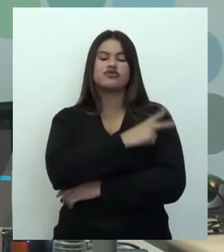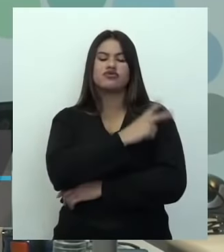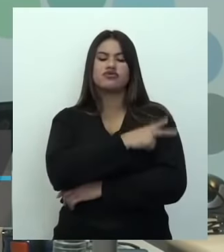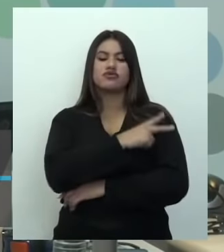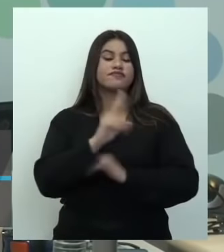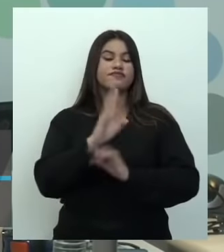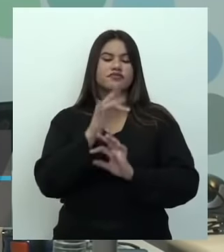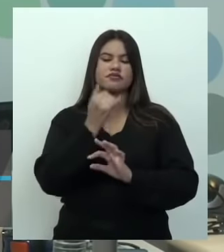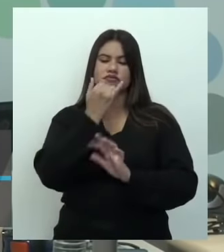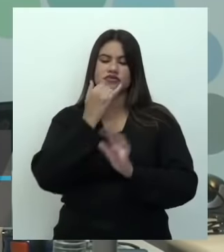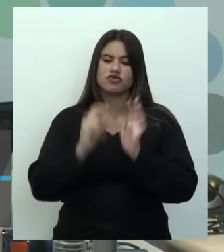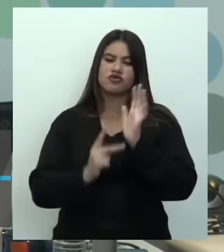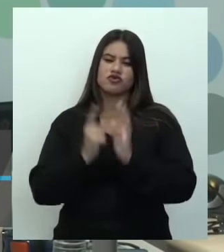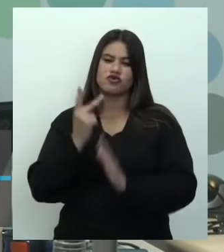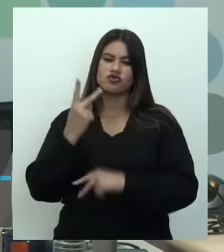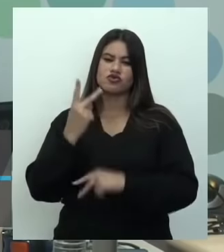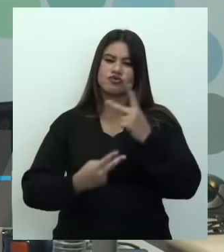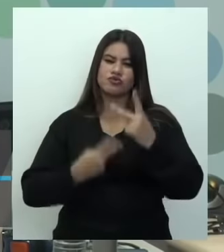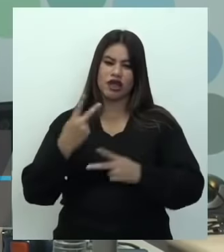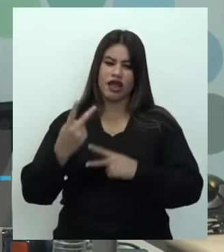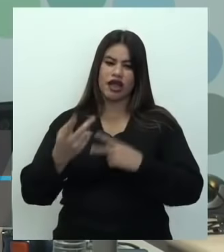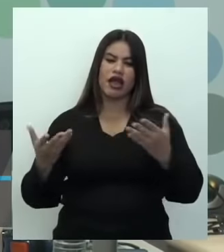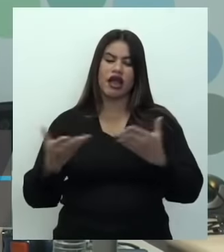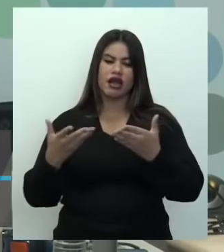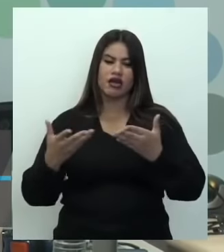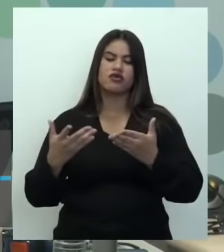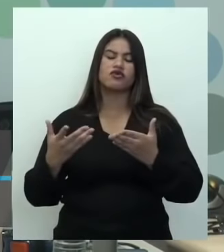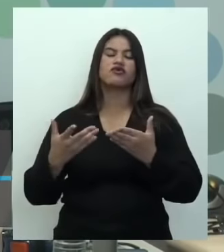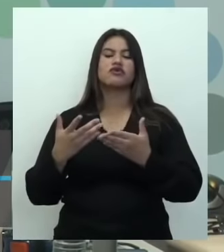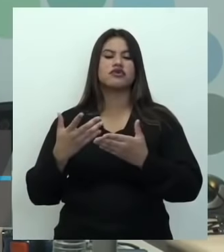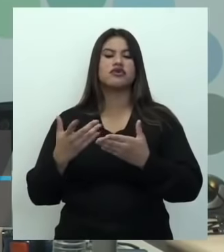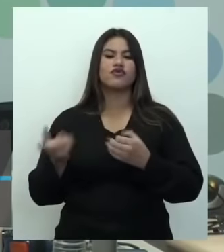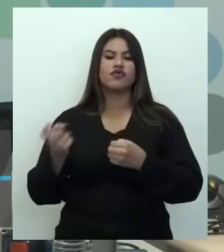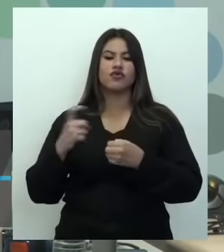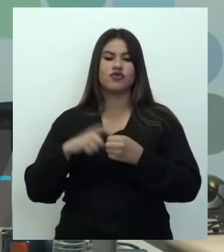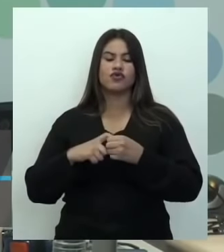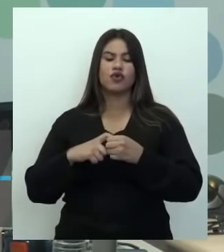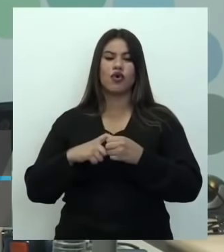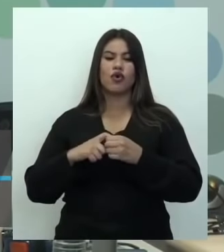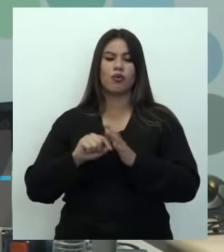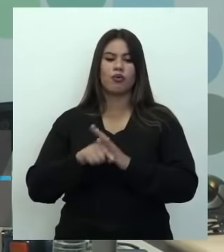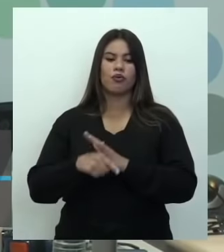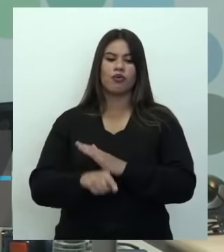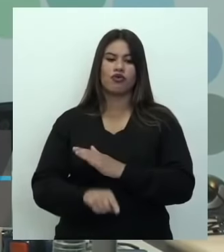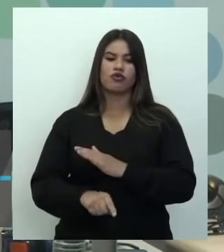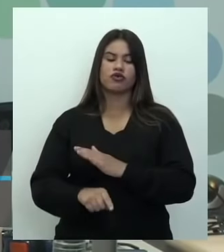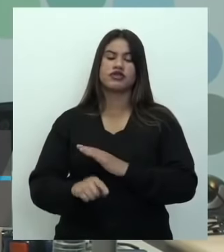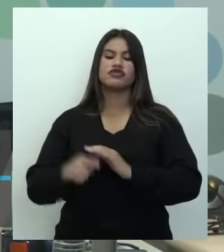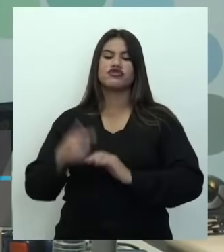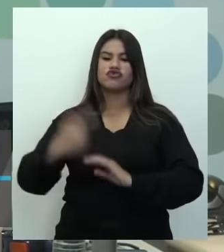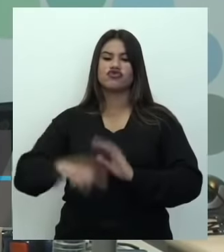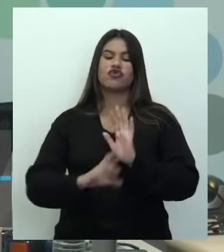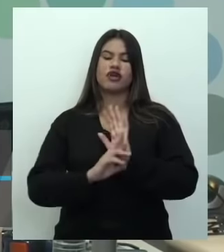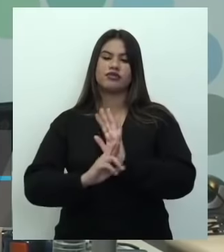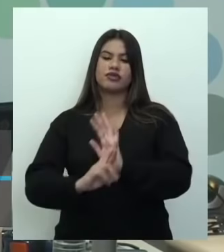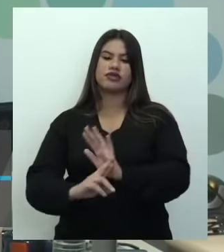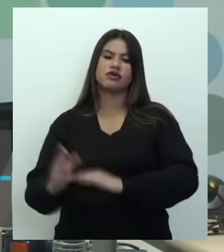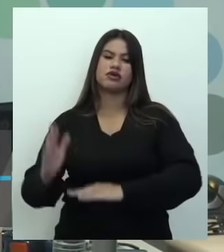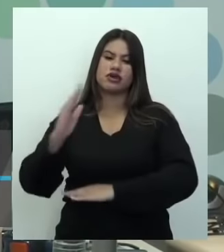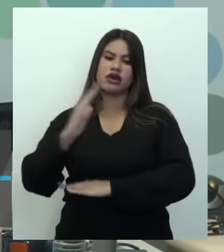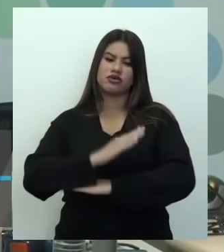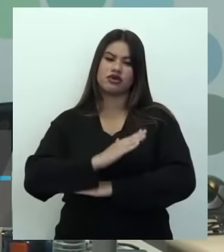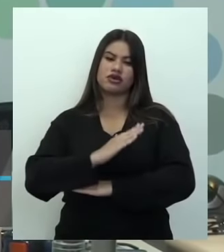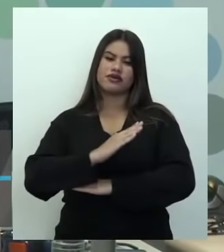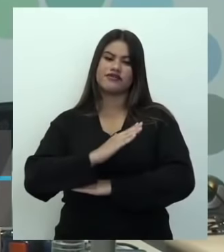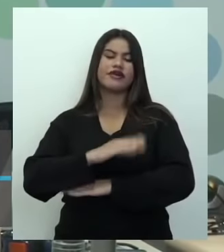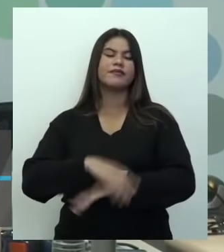bimestre. A gente voltou, é um momento de aprofundamento sobre representações cartográficas, não é isso, professora? Sim. Então, é